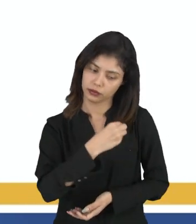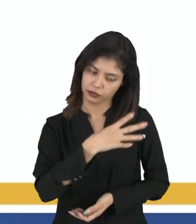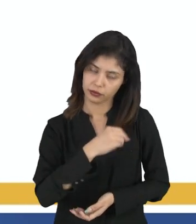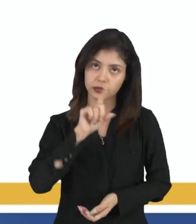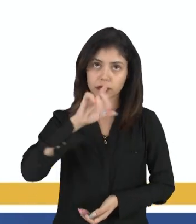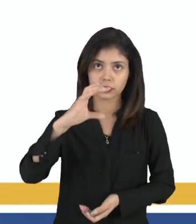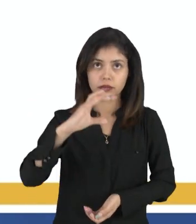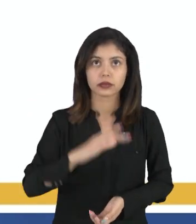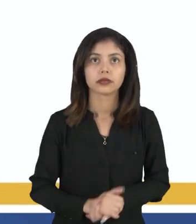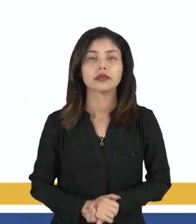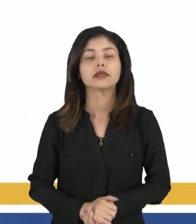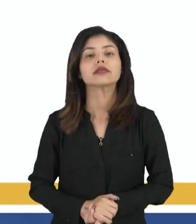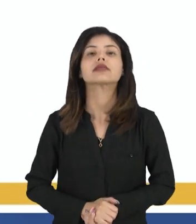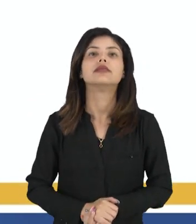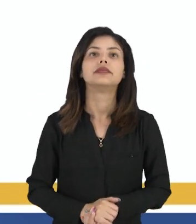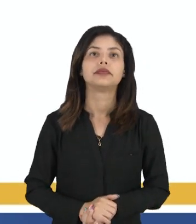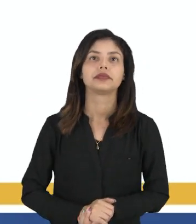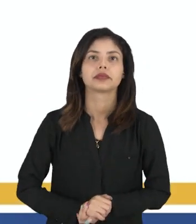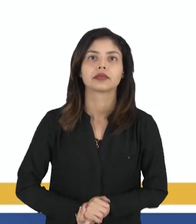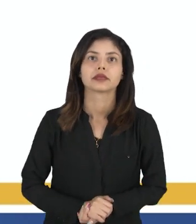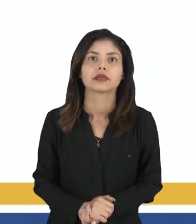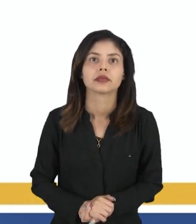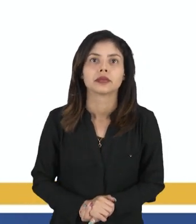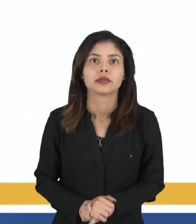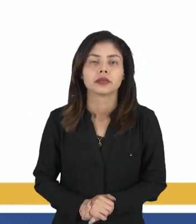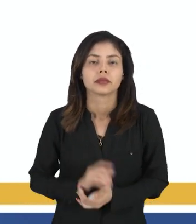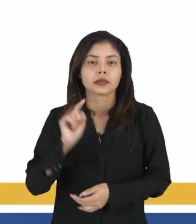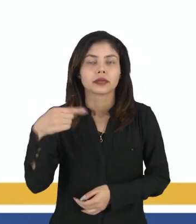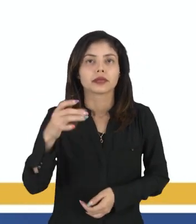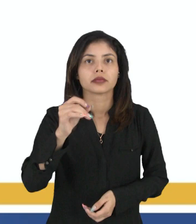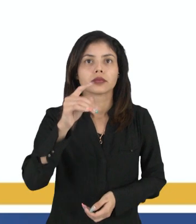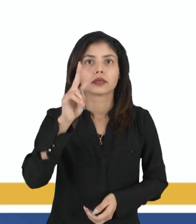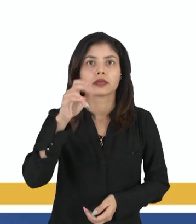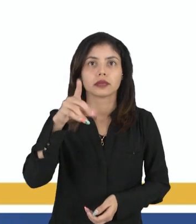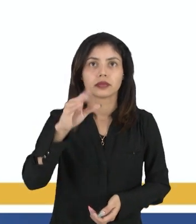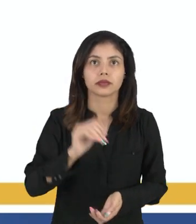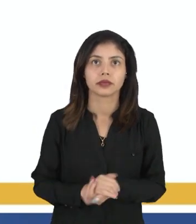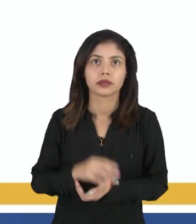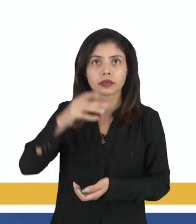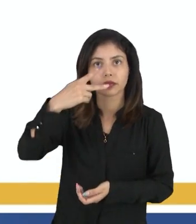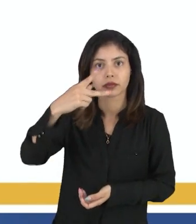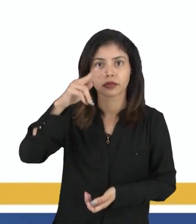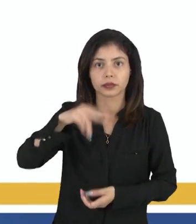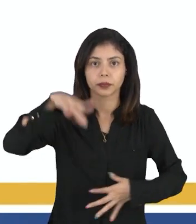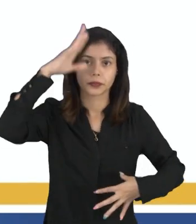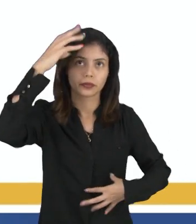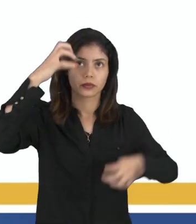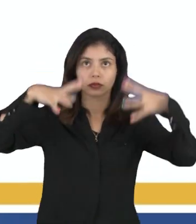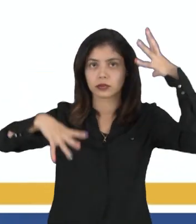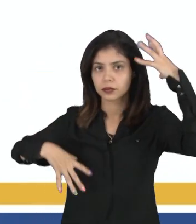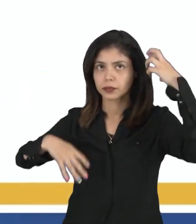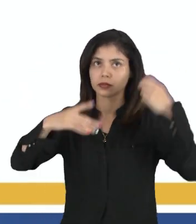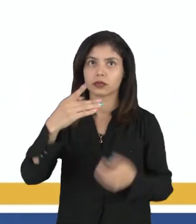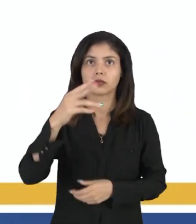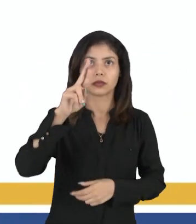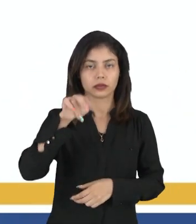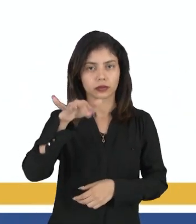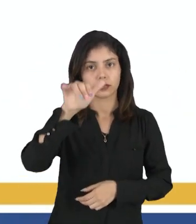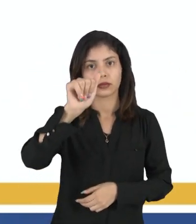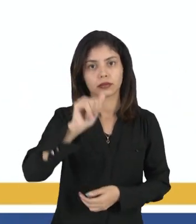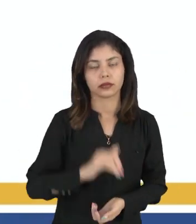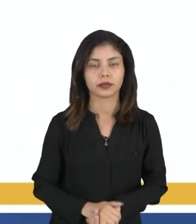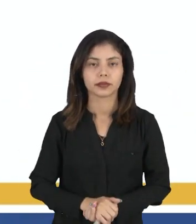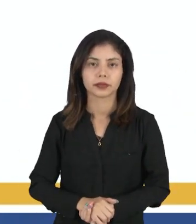nessa classe, né, que é a classe mamália, a classe dos mamíferos. Depois, em qual ordem nós estamos? Nós estamos na ordem